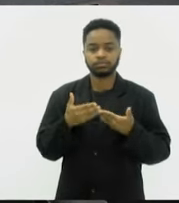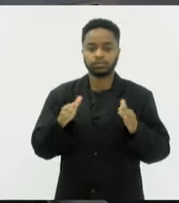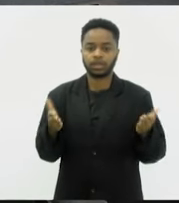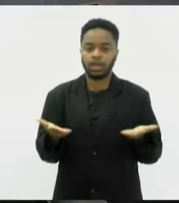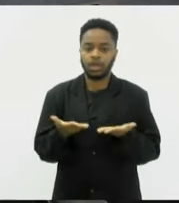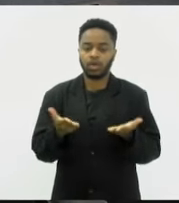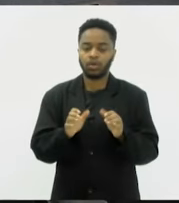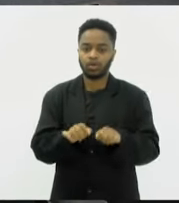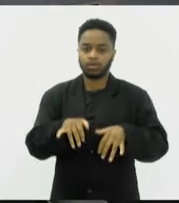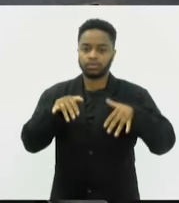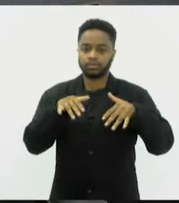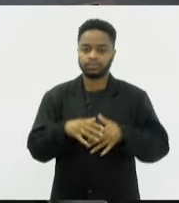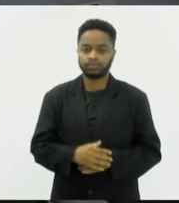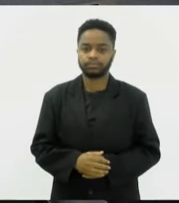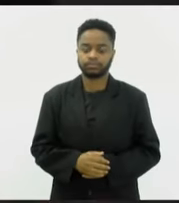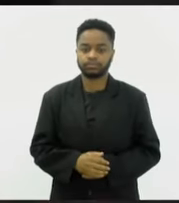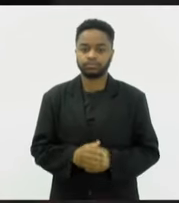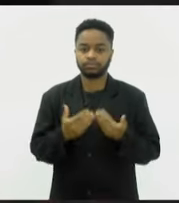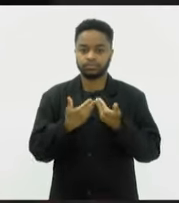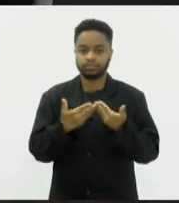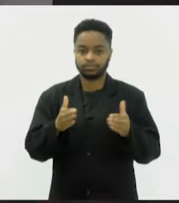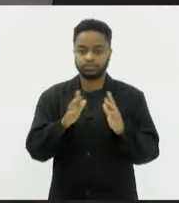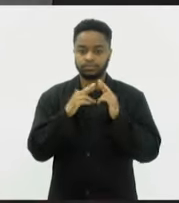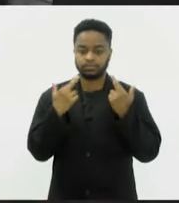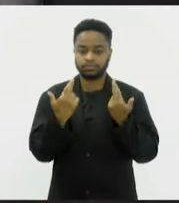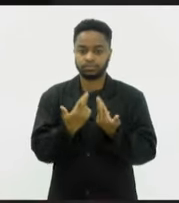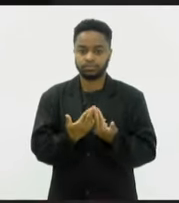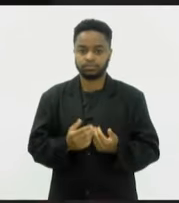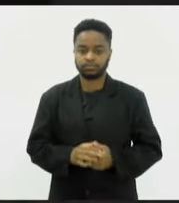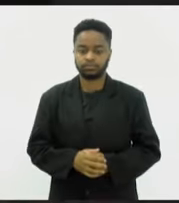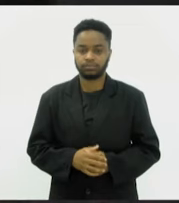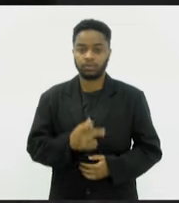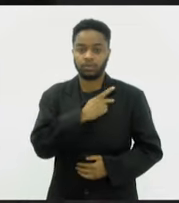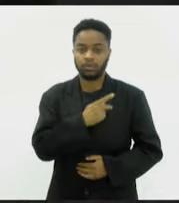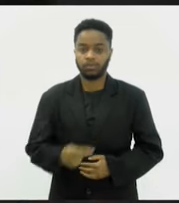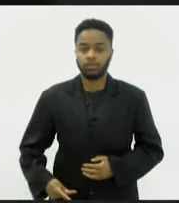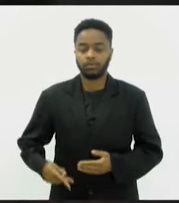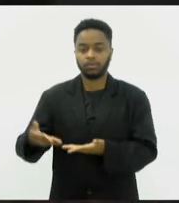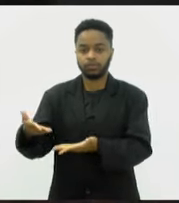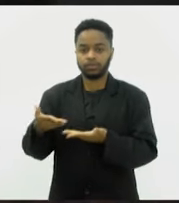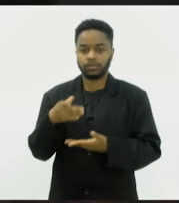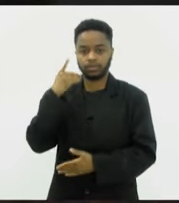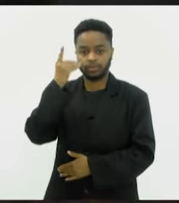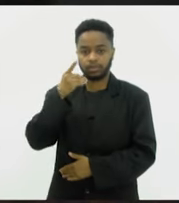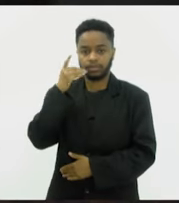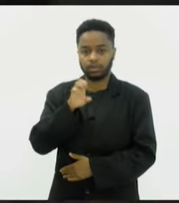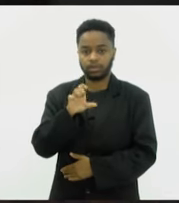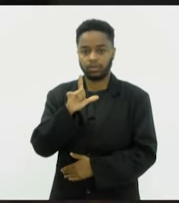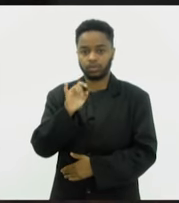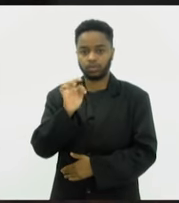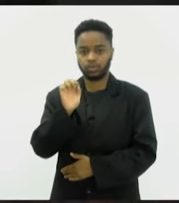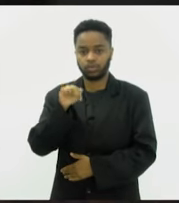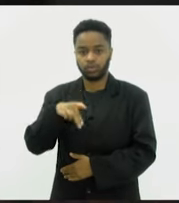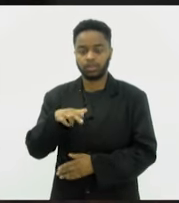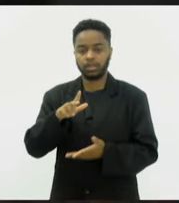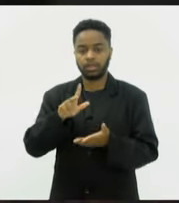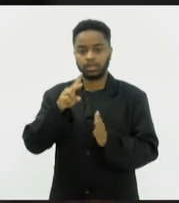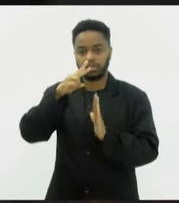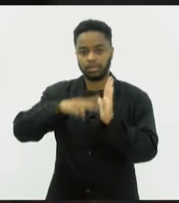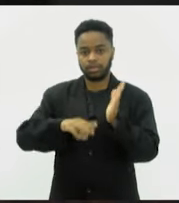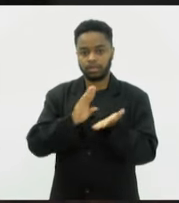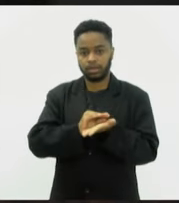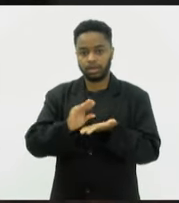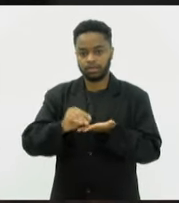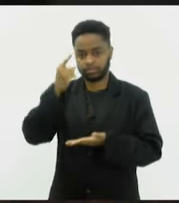Iniciamos os nossos trabalhos. Está aberta a sessão. A presidência convida o senhor deputado Elton para fazer a leitura da